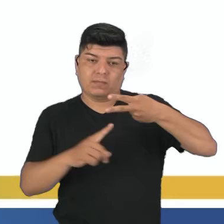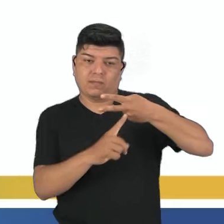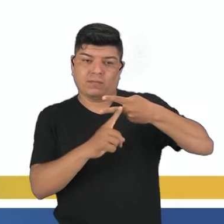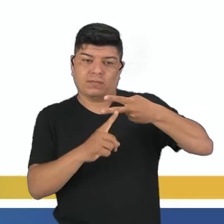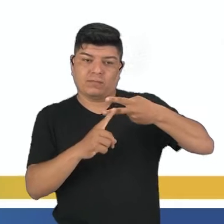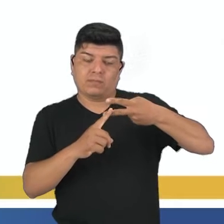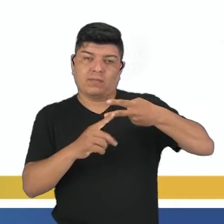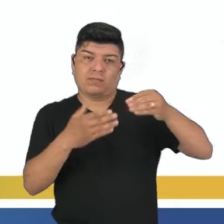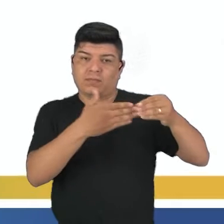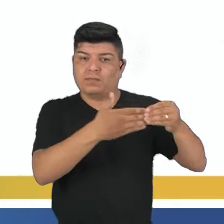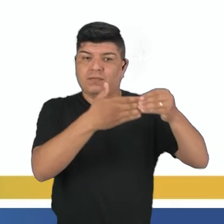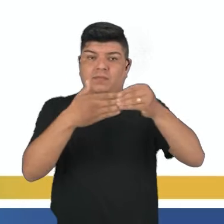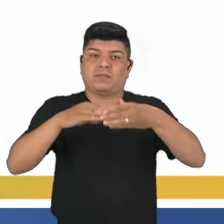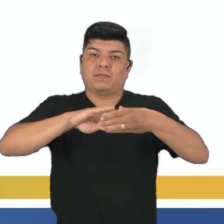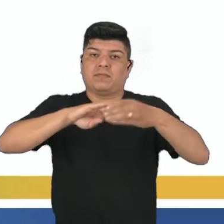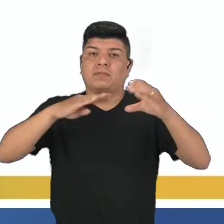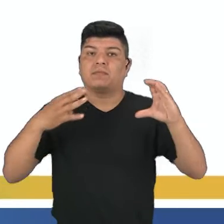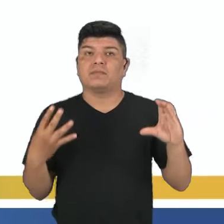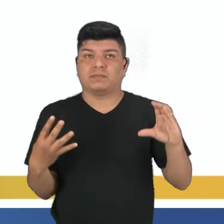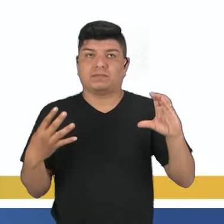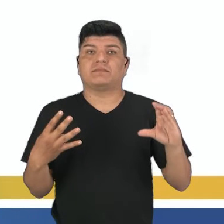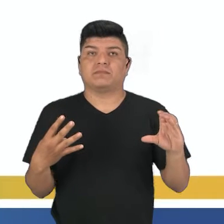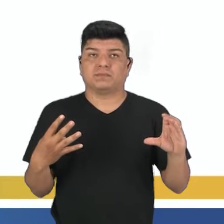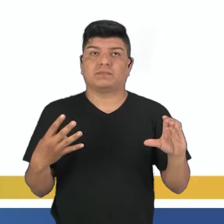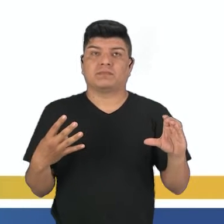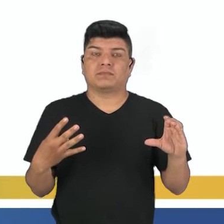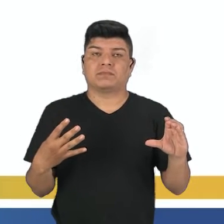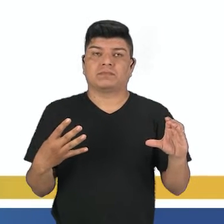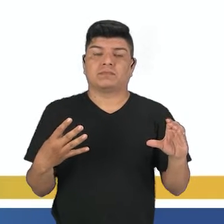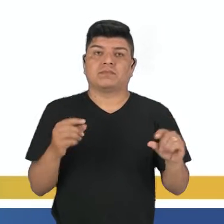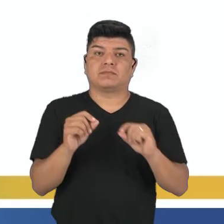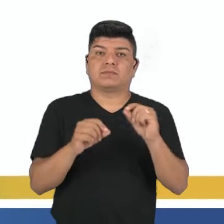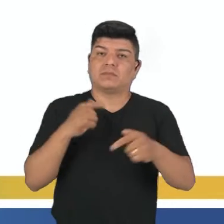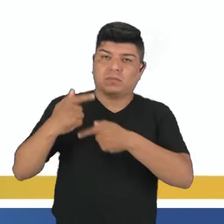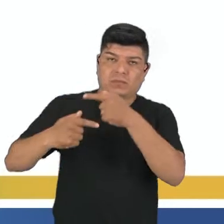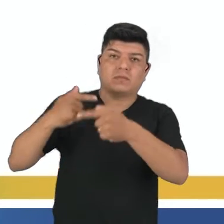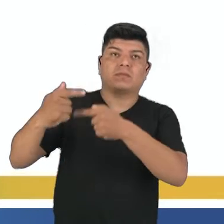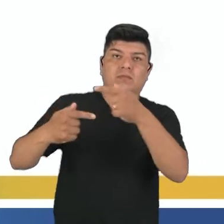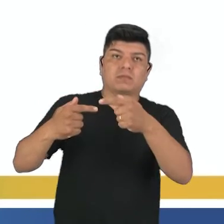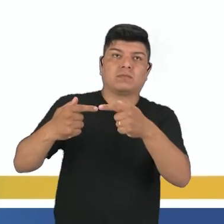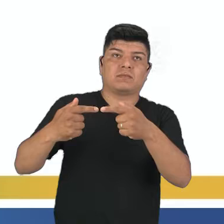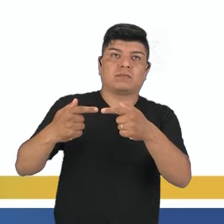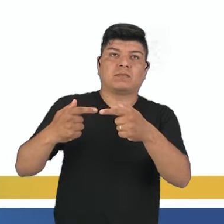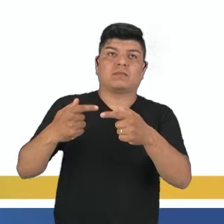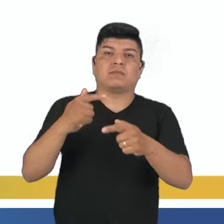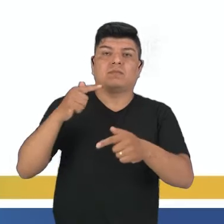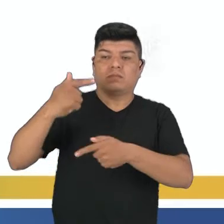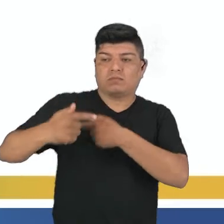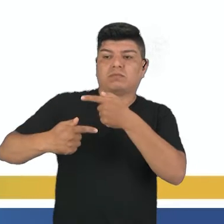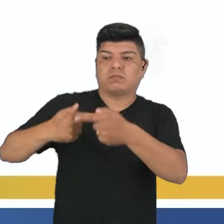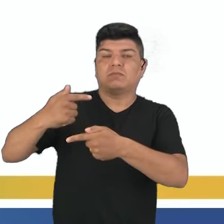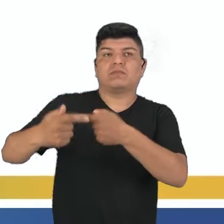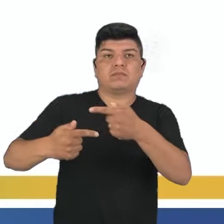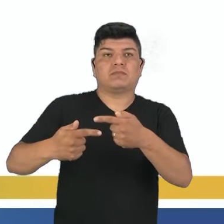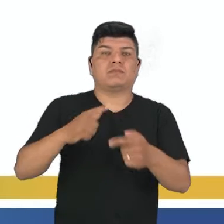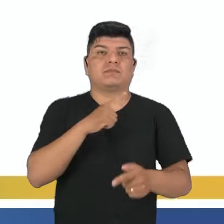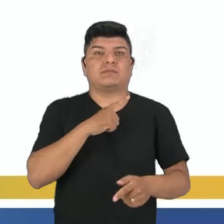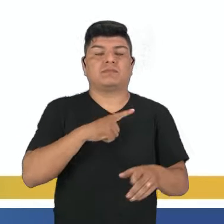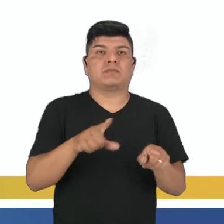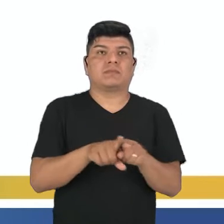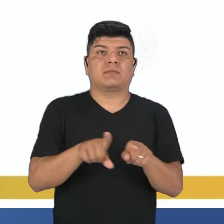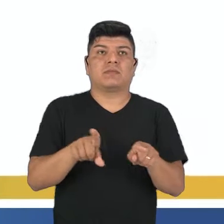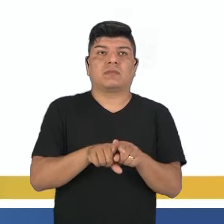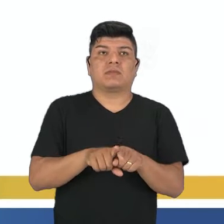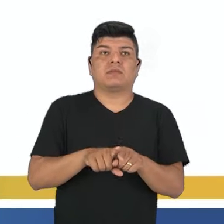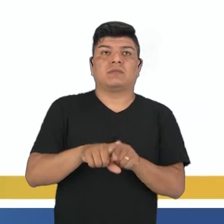leva características, né? Ele leva as características que são hereditárias de um organismo para outro. Nós temos também o